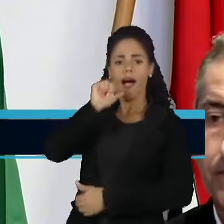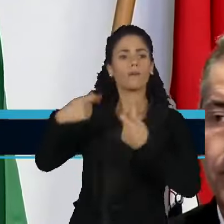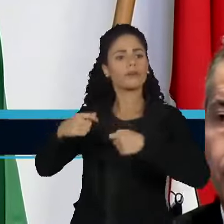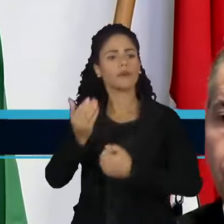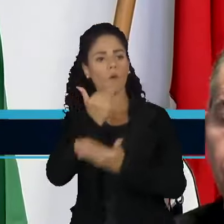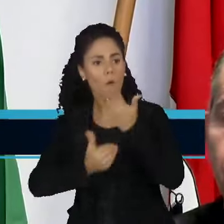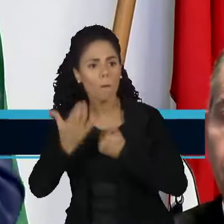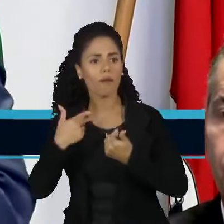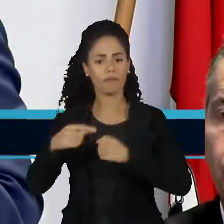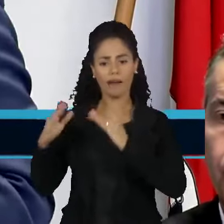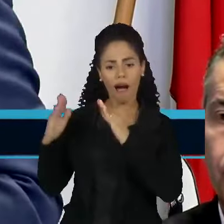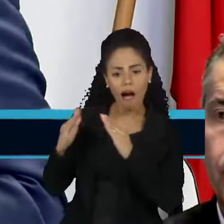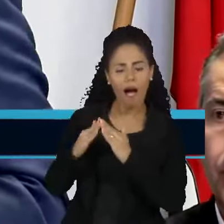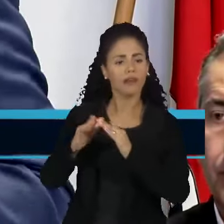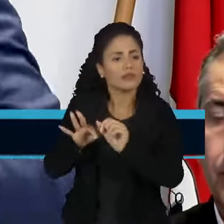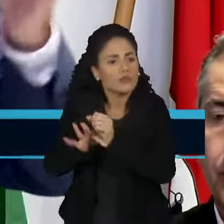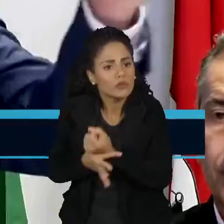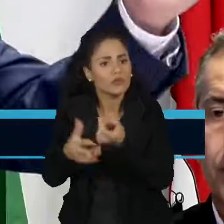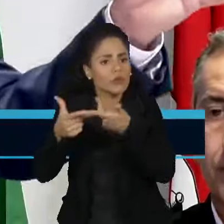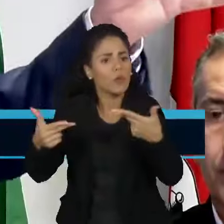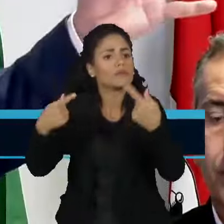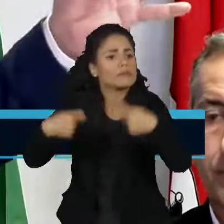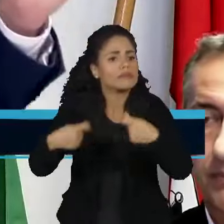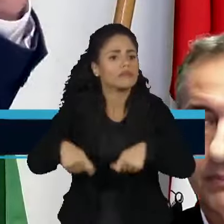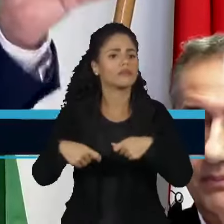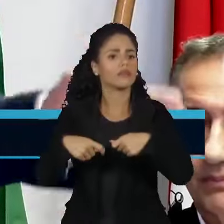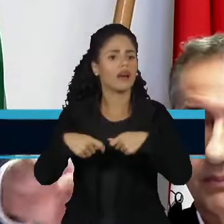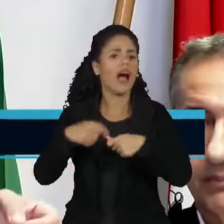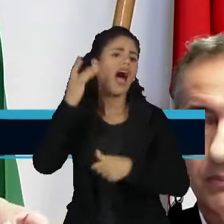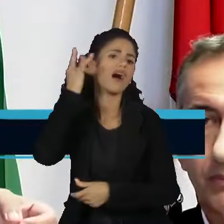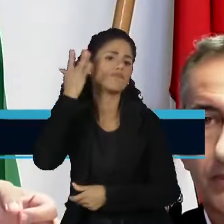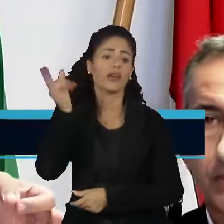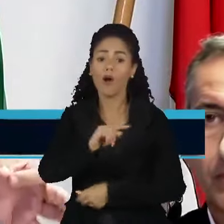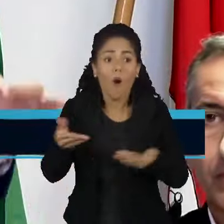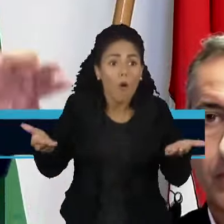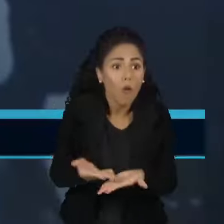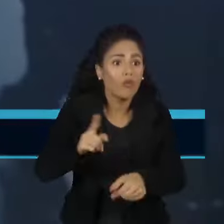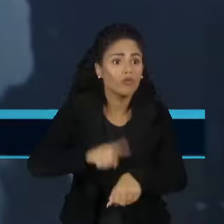do abrigo, ela precisa da condição de sobrevivência. Isso não é para amanhã, isso é para hoje.